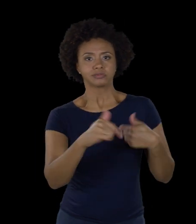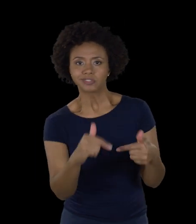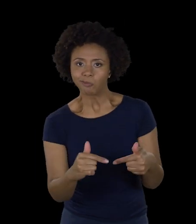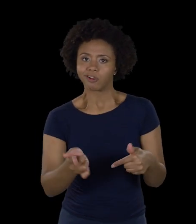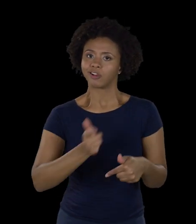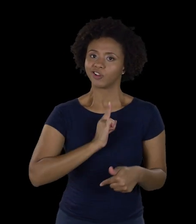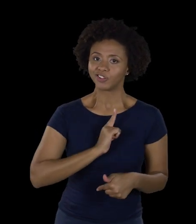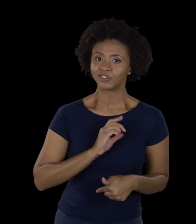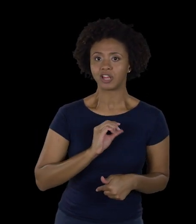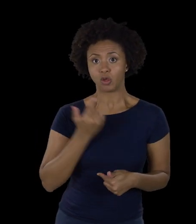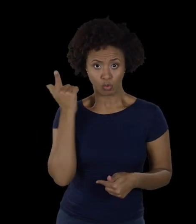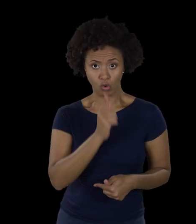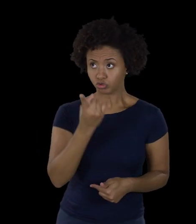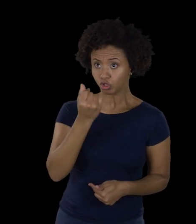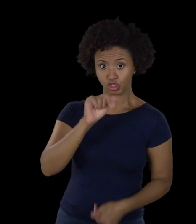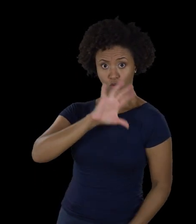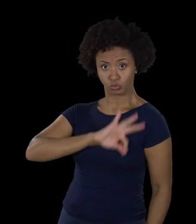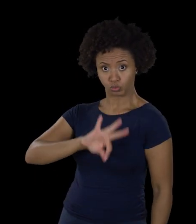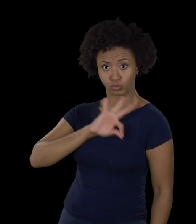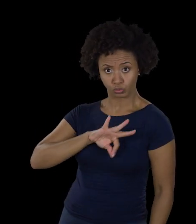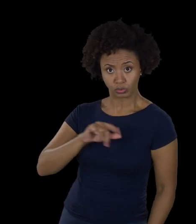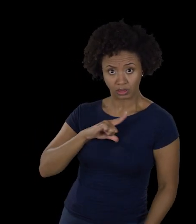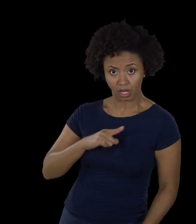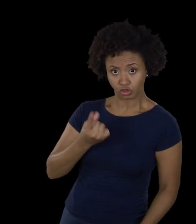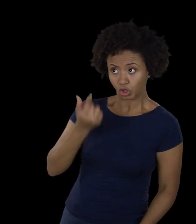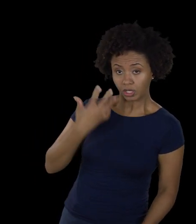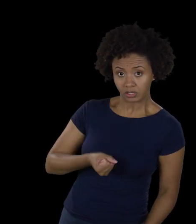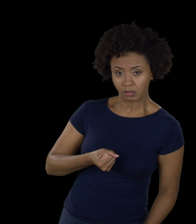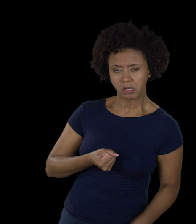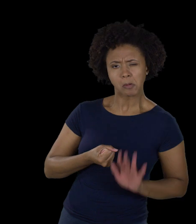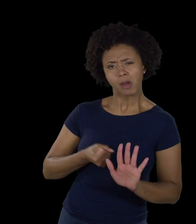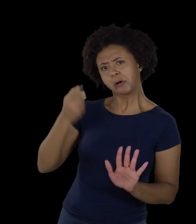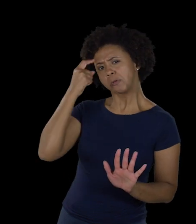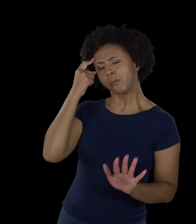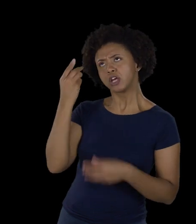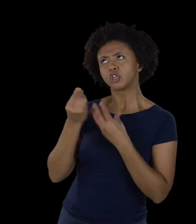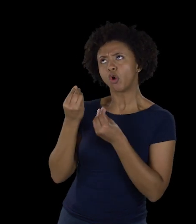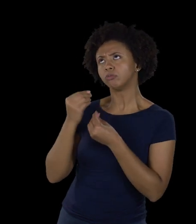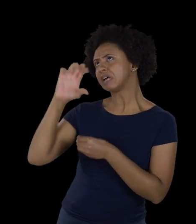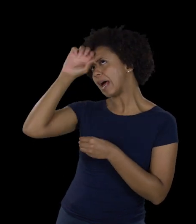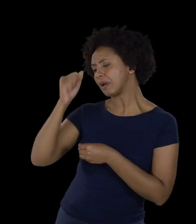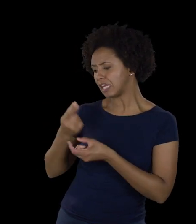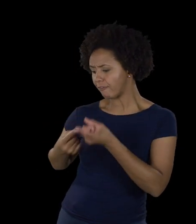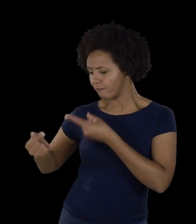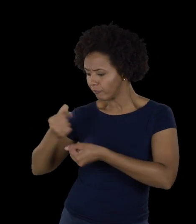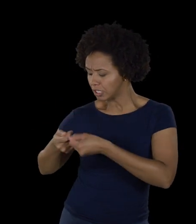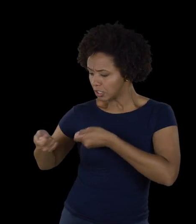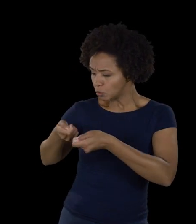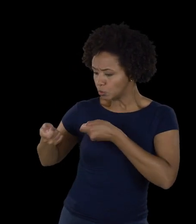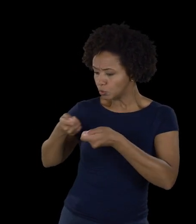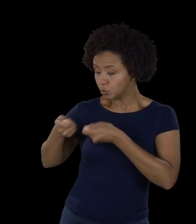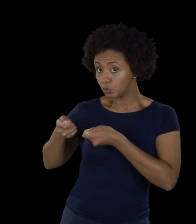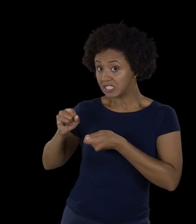maneira de ter um recebimento. E se você começa a pensar na educação financeira, o quanto